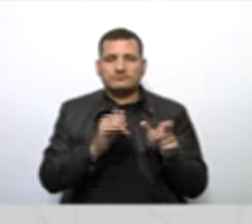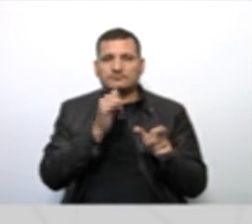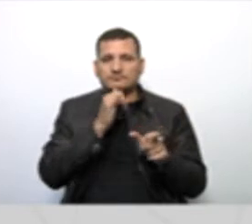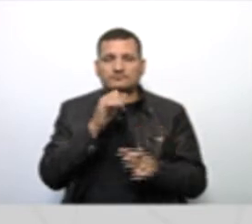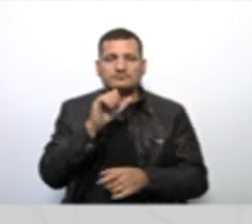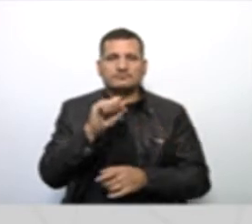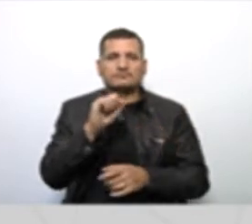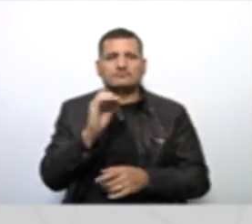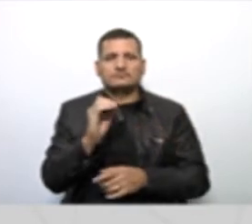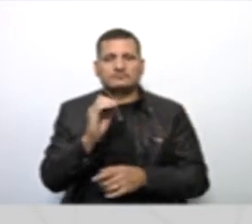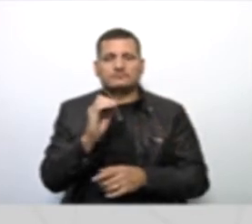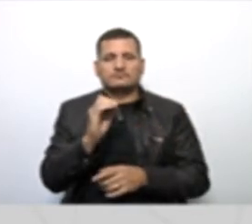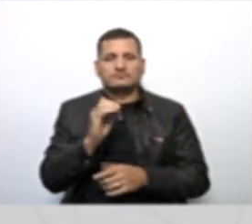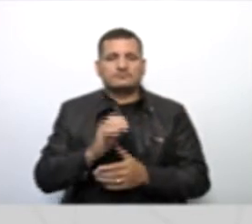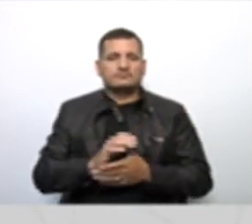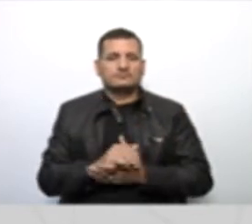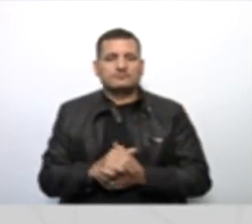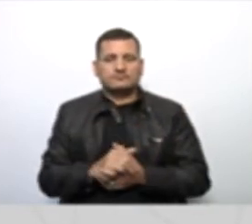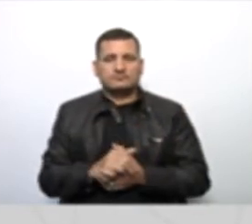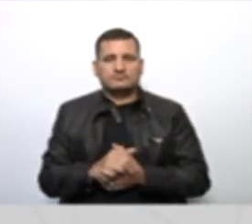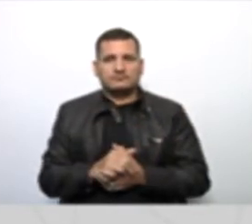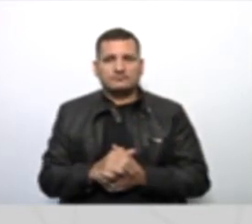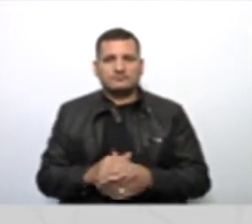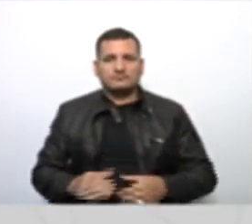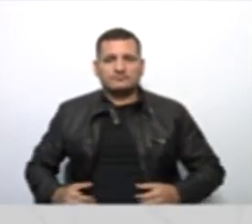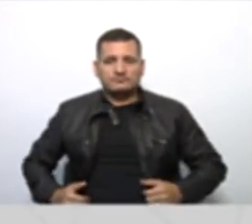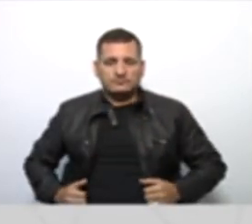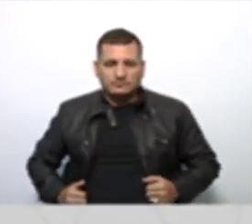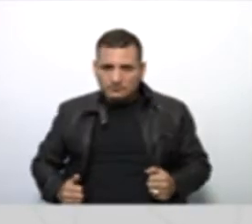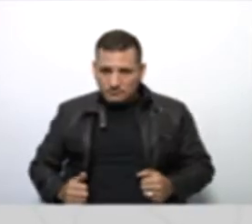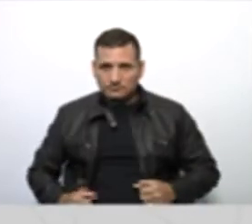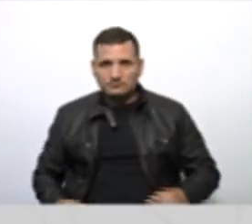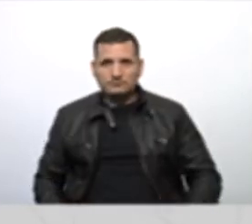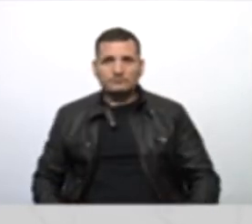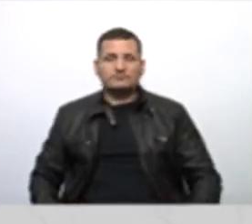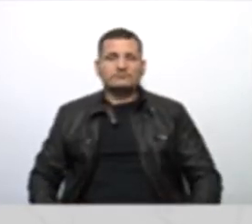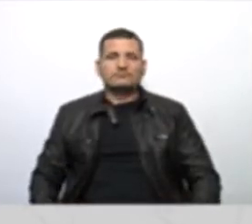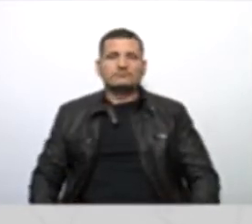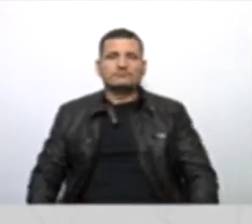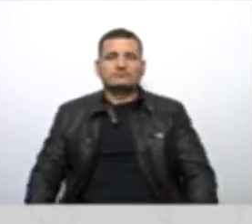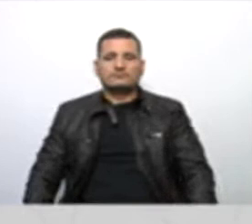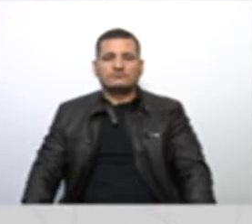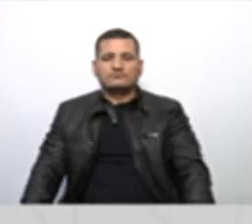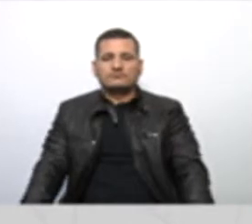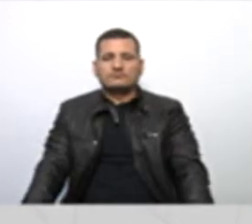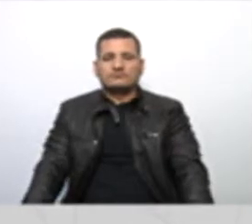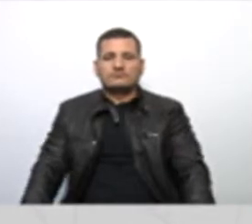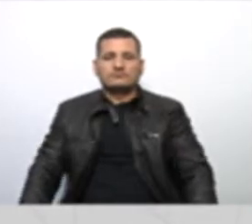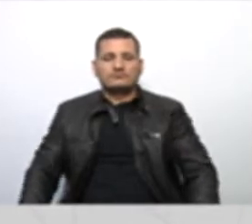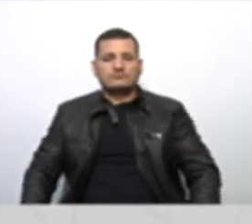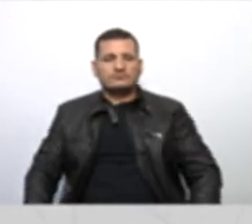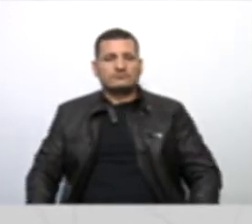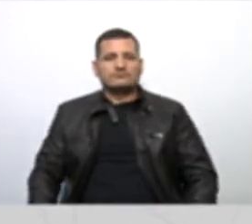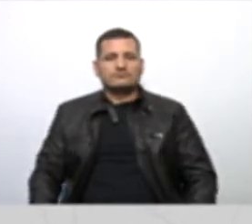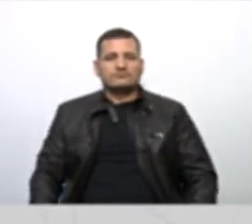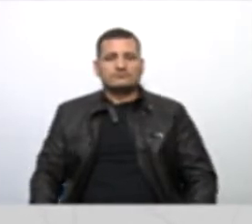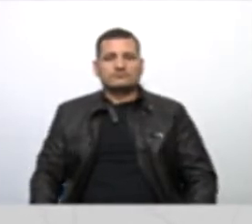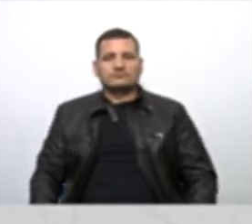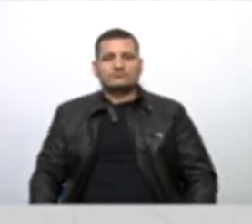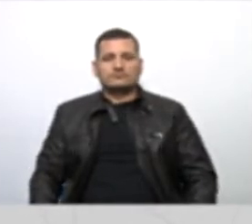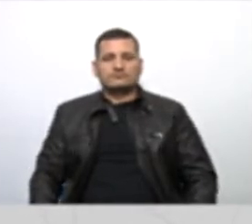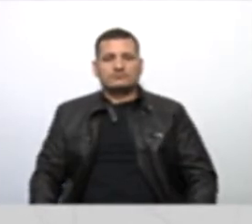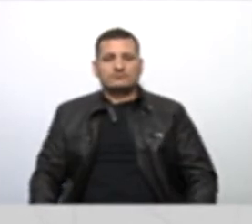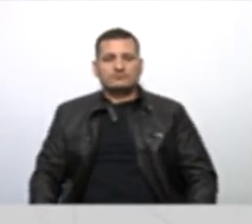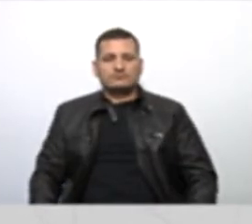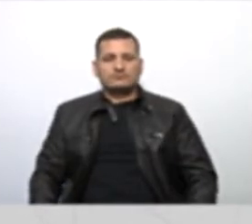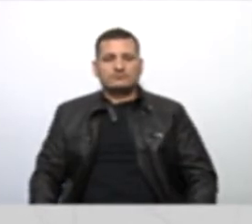exemplos dos sistemas, tá vendo? Os sistemas. O mais comum qual que é? O